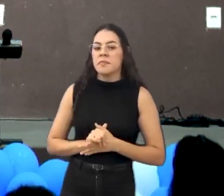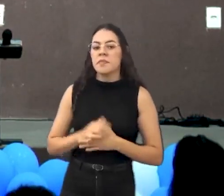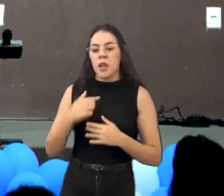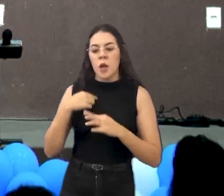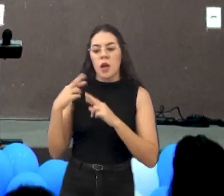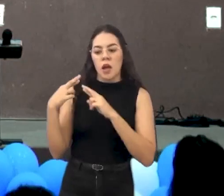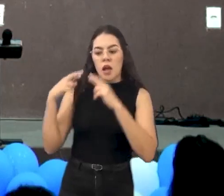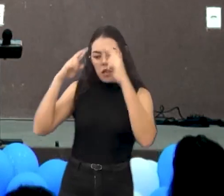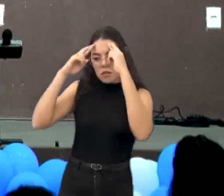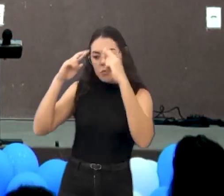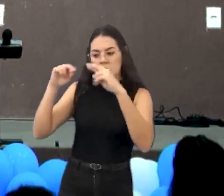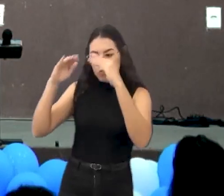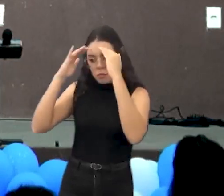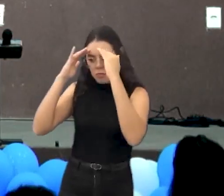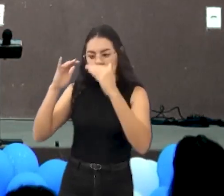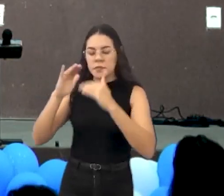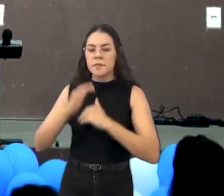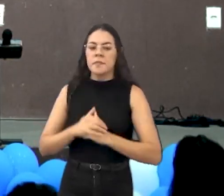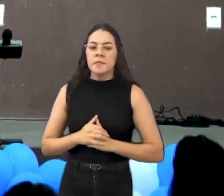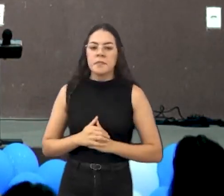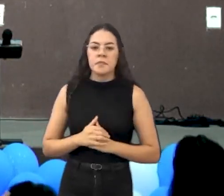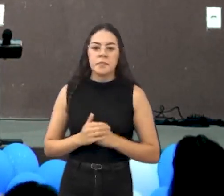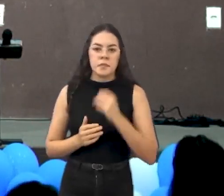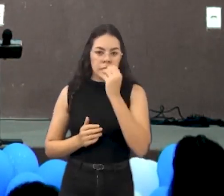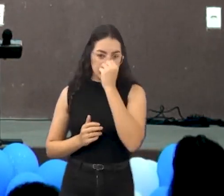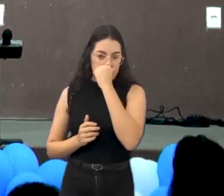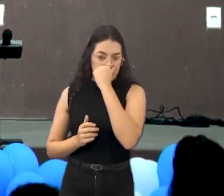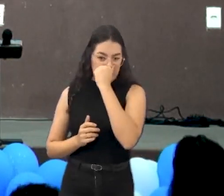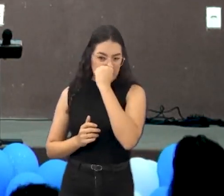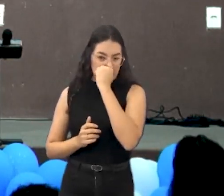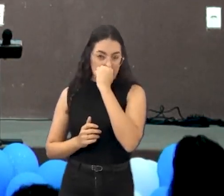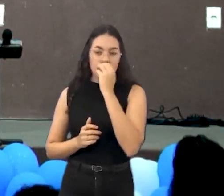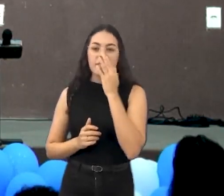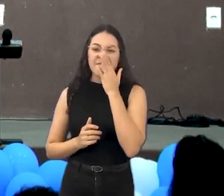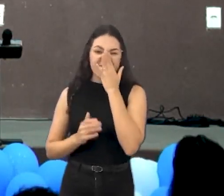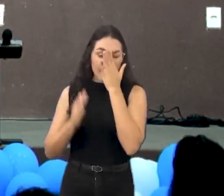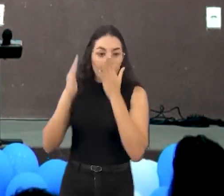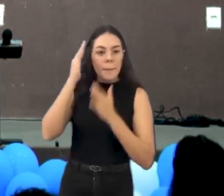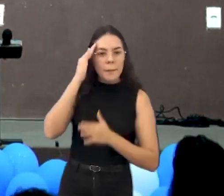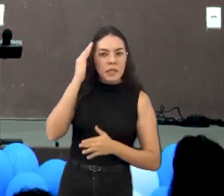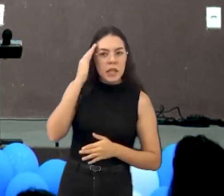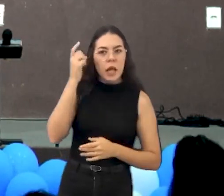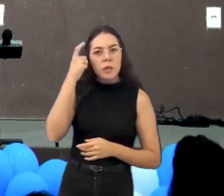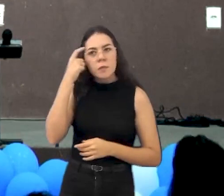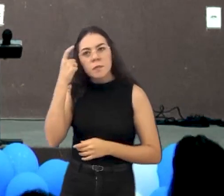respeitar a experiência. Vamos esperar, vamos ver, vamos pensar.